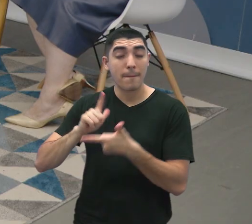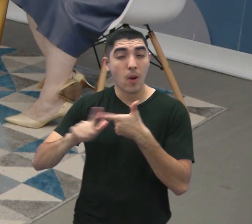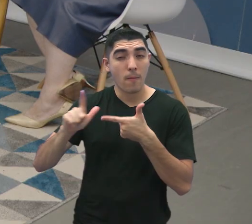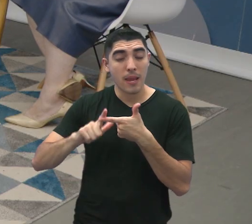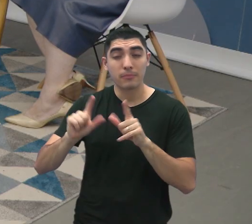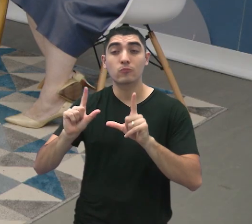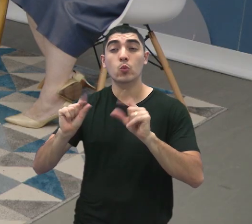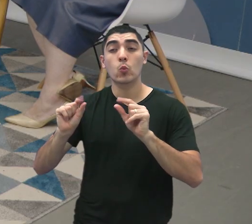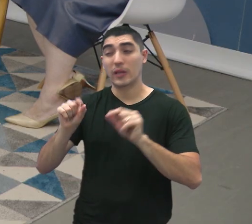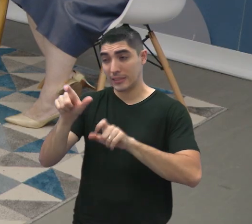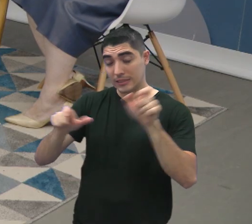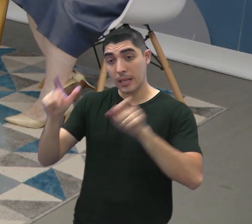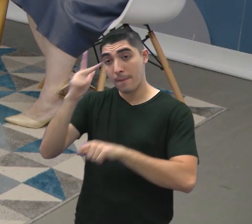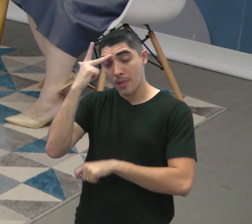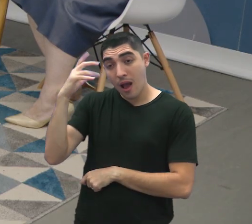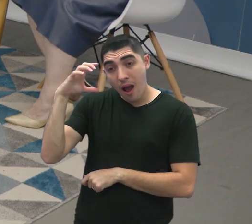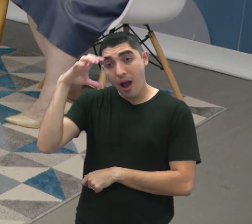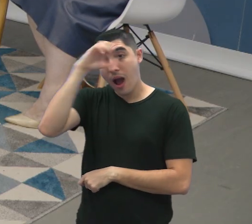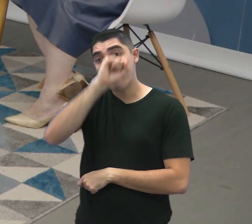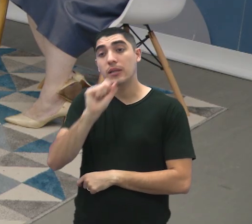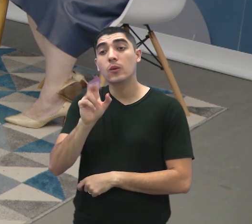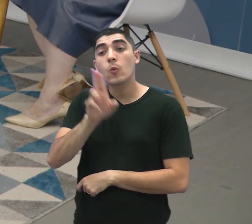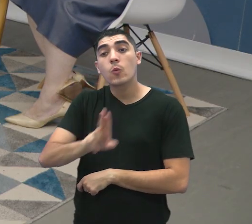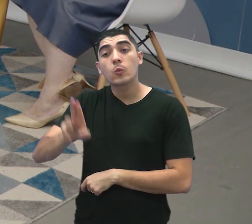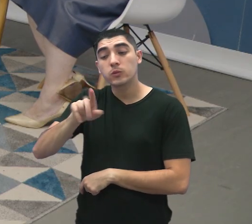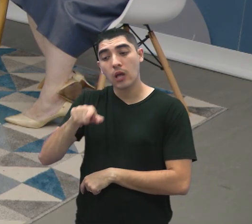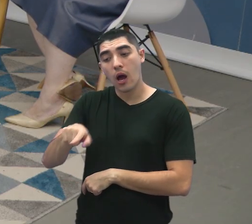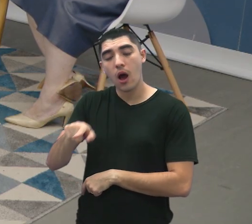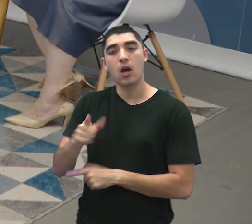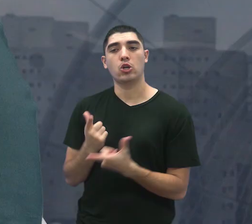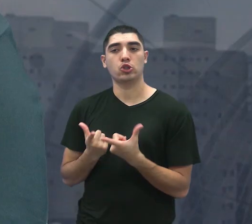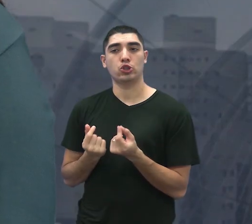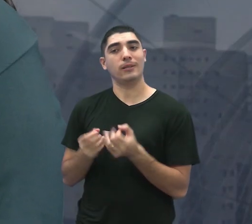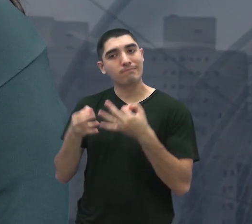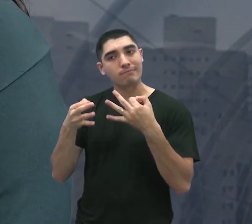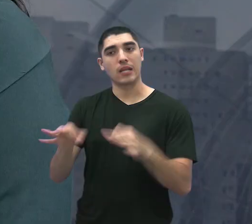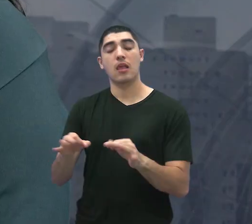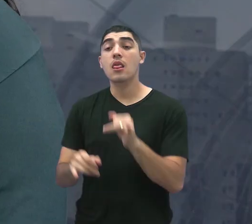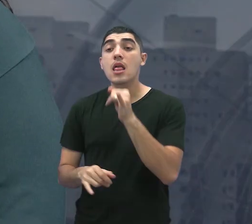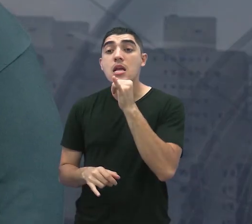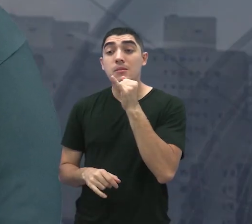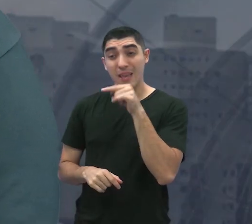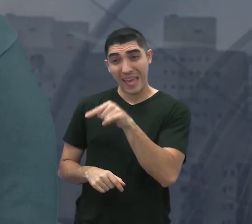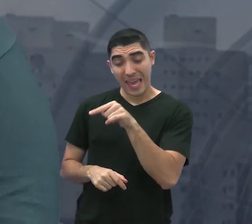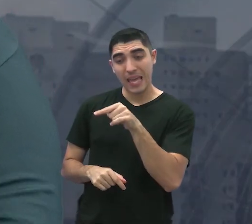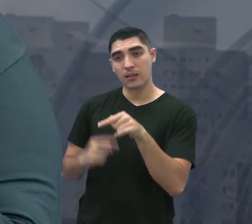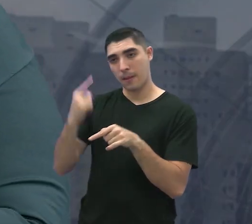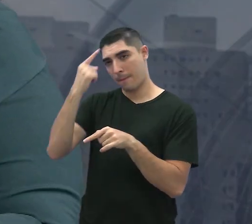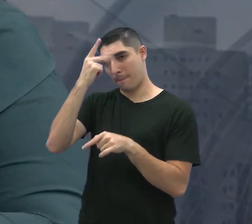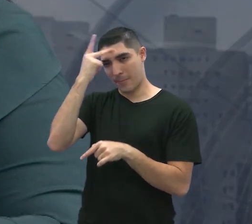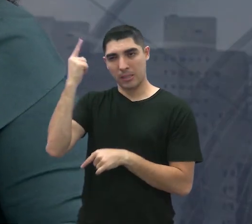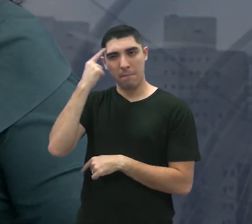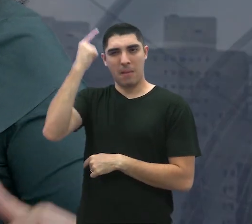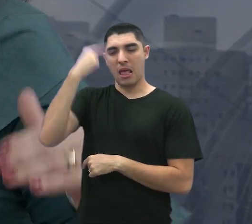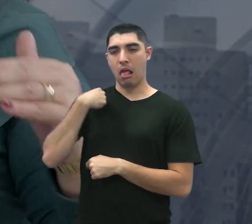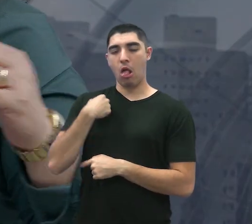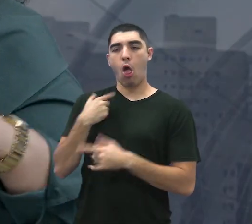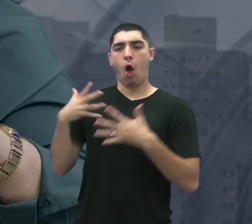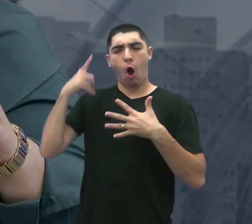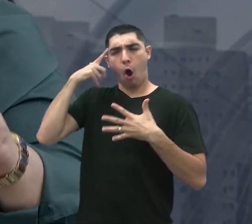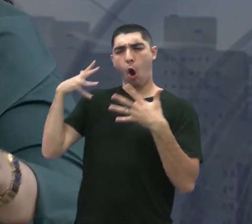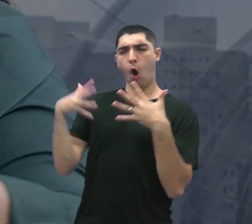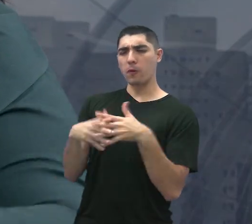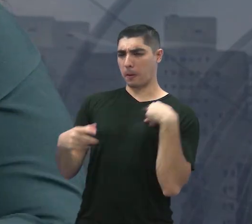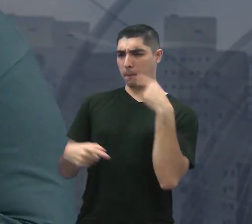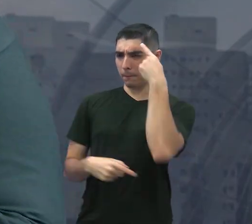pessoas precisam aprender a usar os produtos financeiros. Para que esse tipo de situação em que ela confunda o limite do cheque especial, o